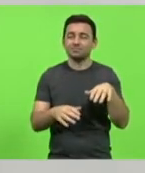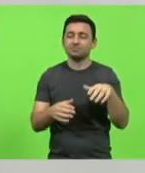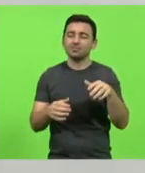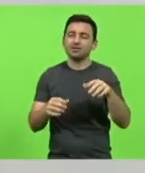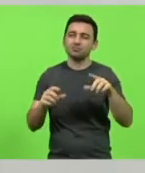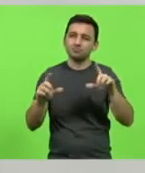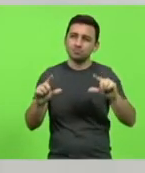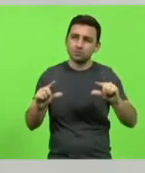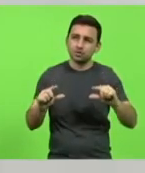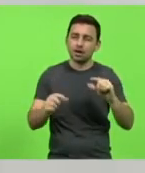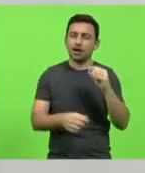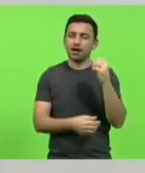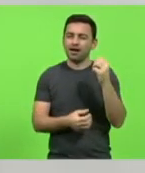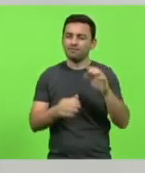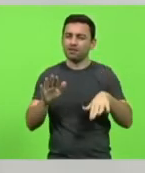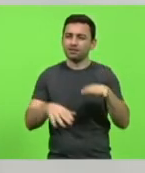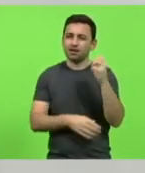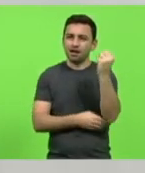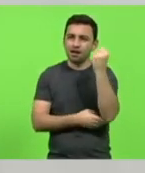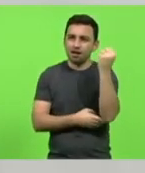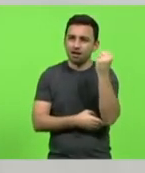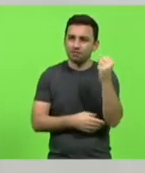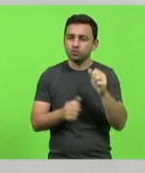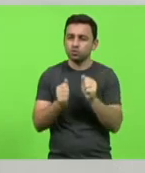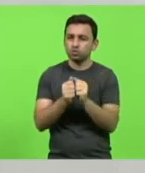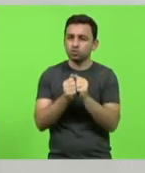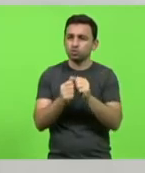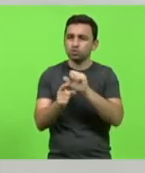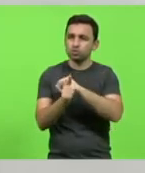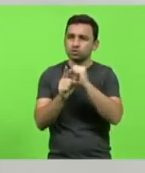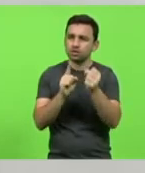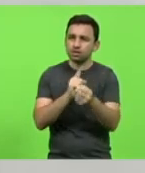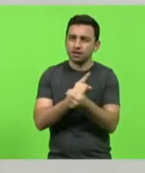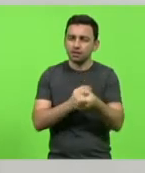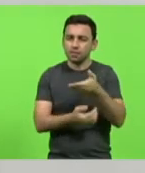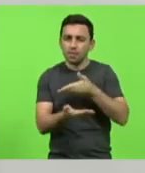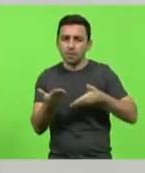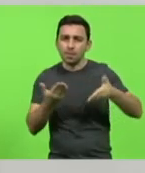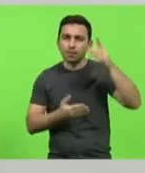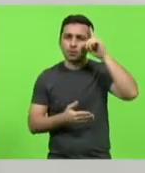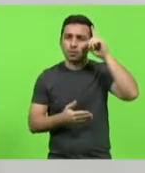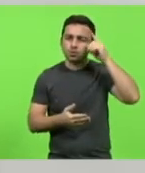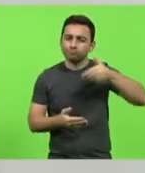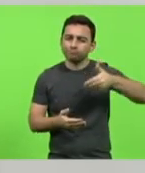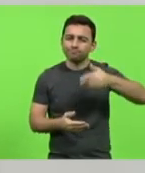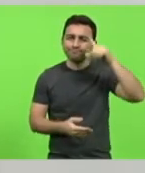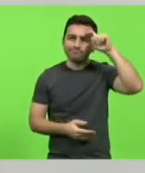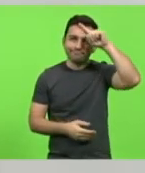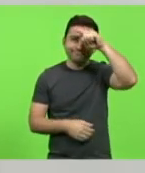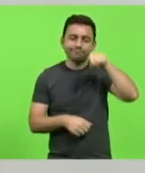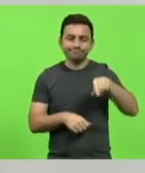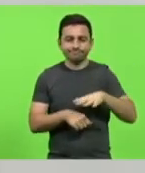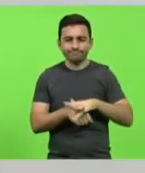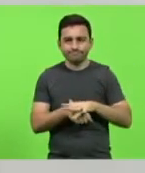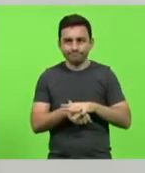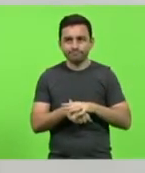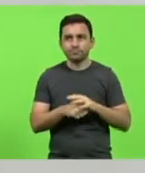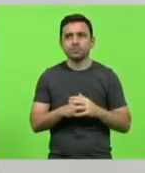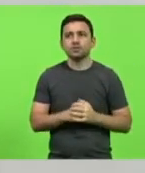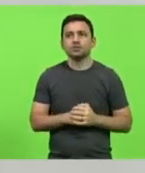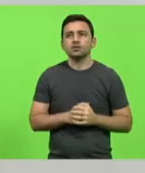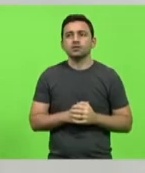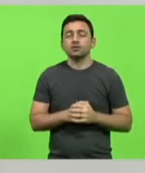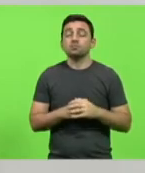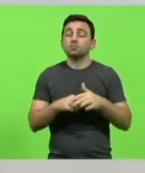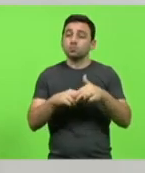convívio em sociedade e para enfrentar o nosso cotidiano. Por isso, senhoras,